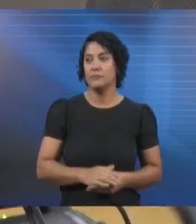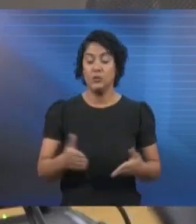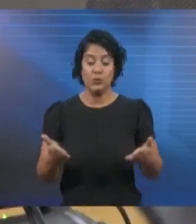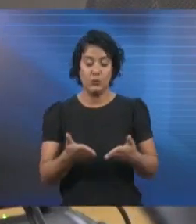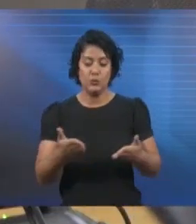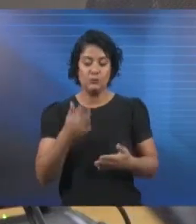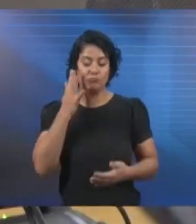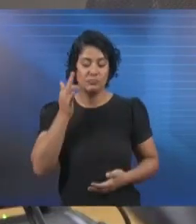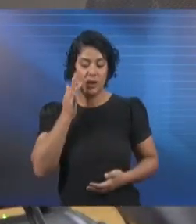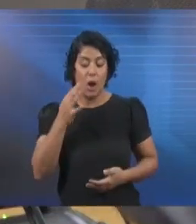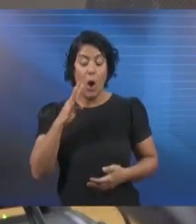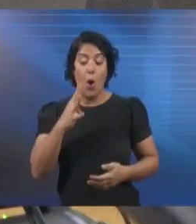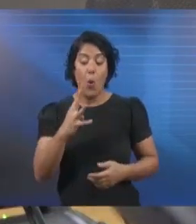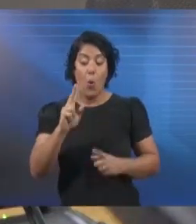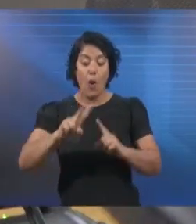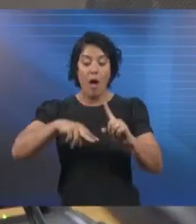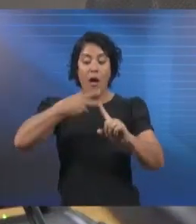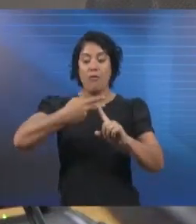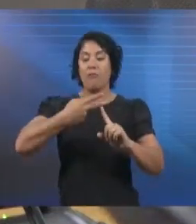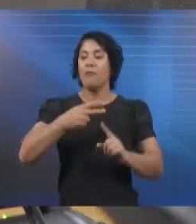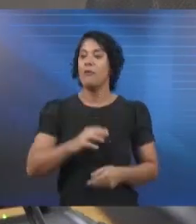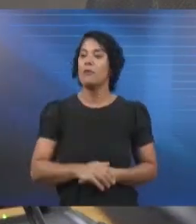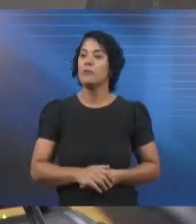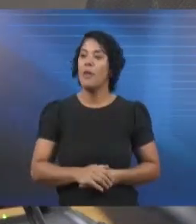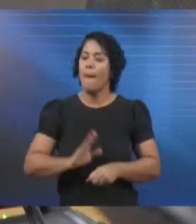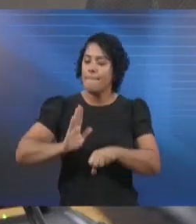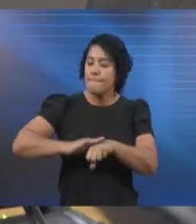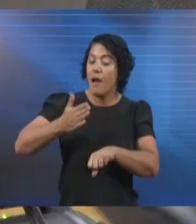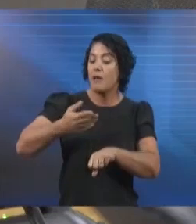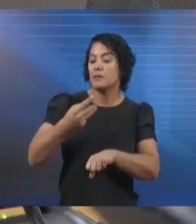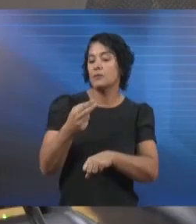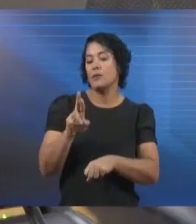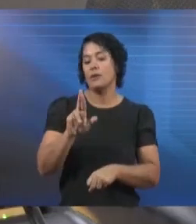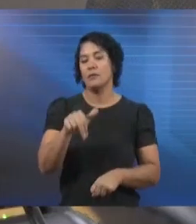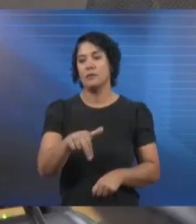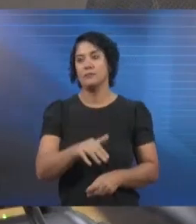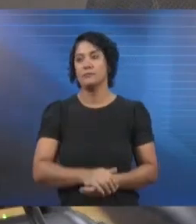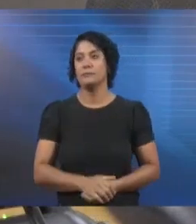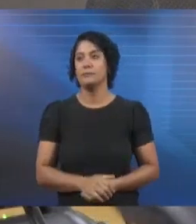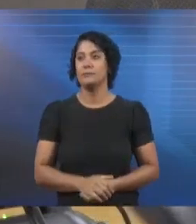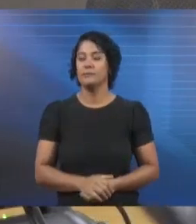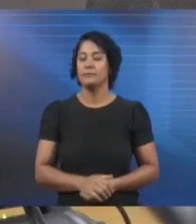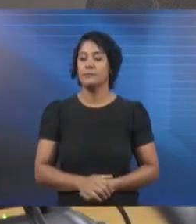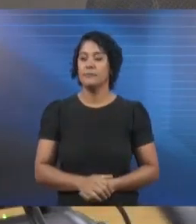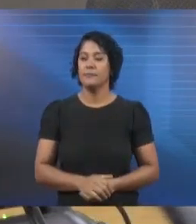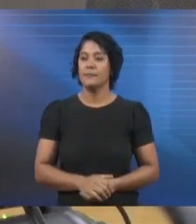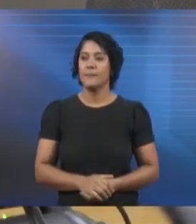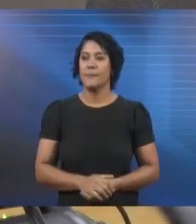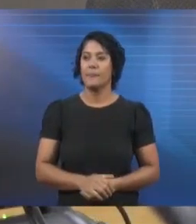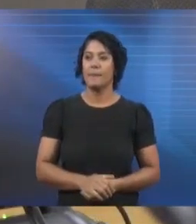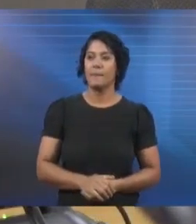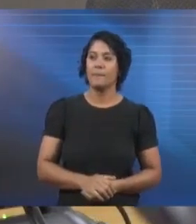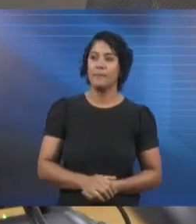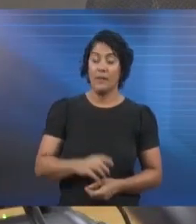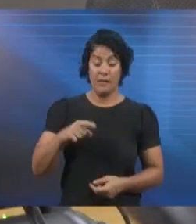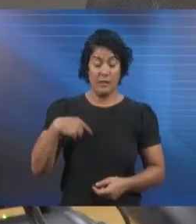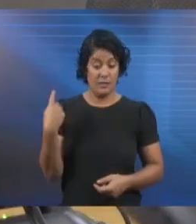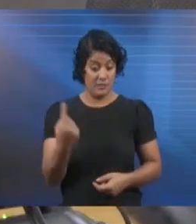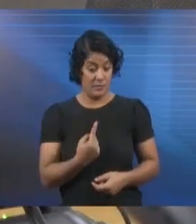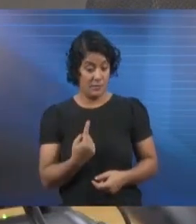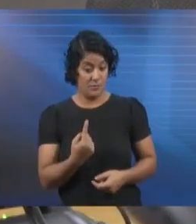Ceará quatro vezes mais produz do que o Rio Grande do Norte quando puder uma parte eu lhe agradeço e nós